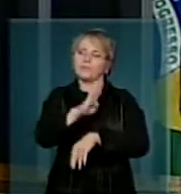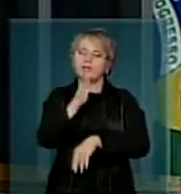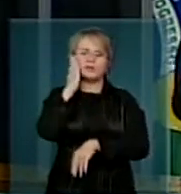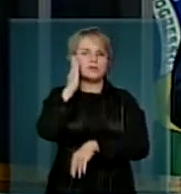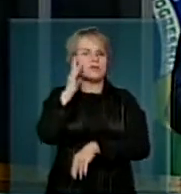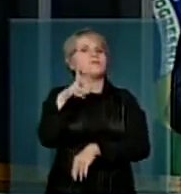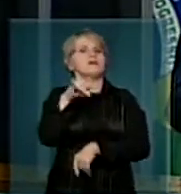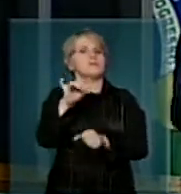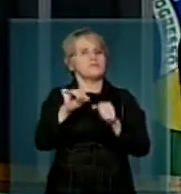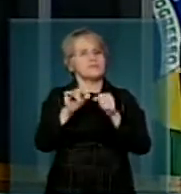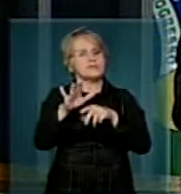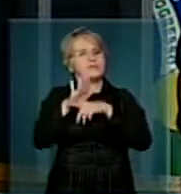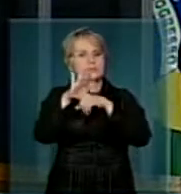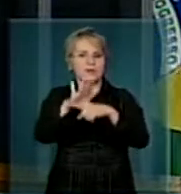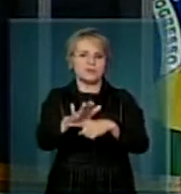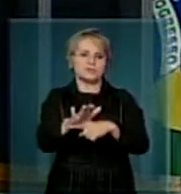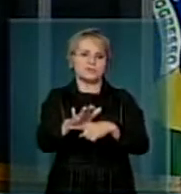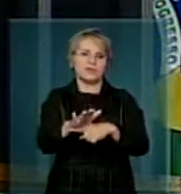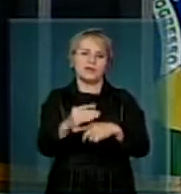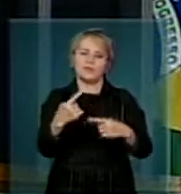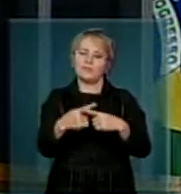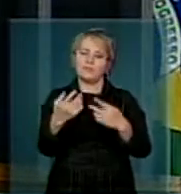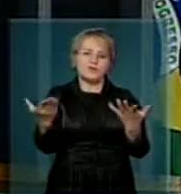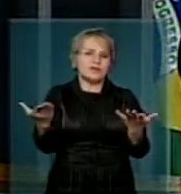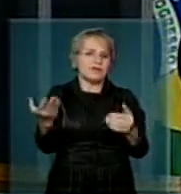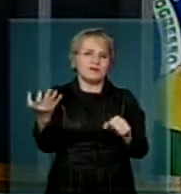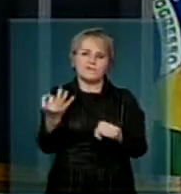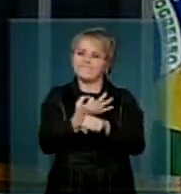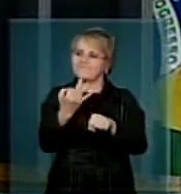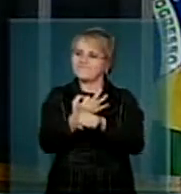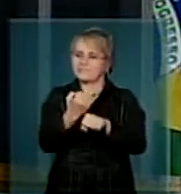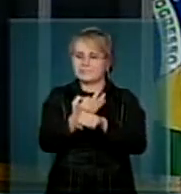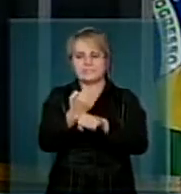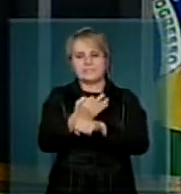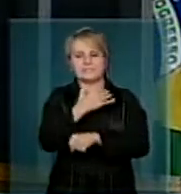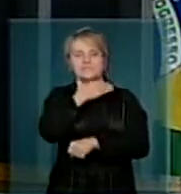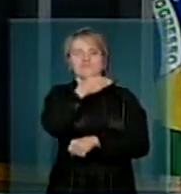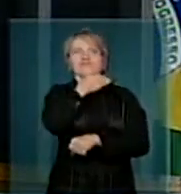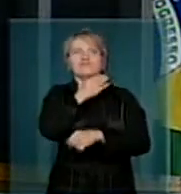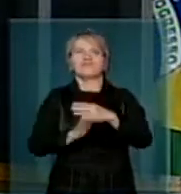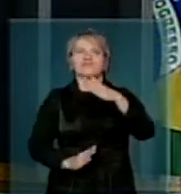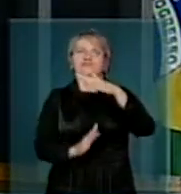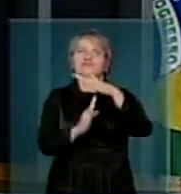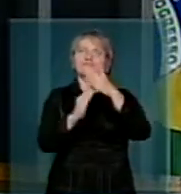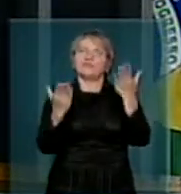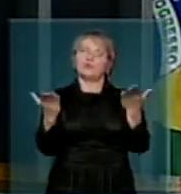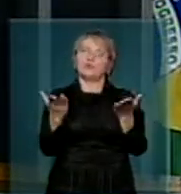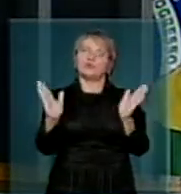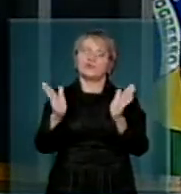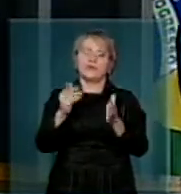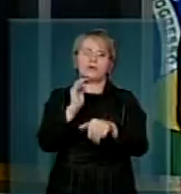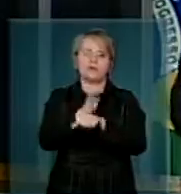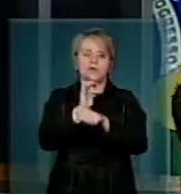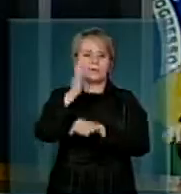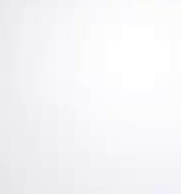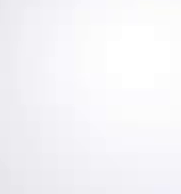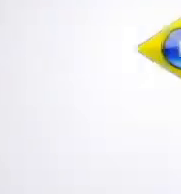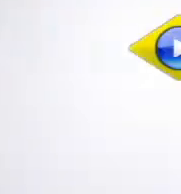porque senão não temos mais como suportar a situação instalada hoje no Estado do Pará. Muito obrigado, presidente.